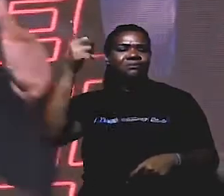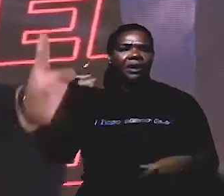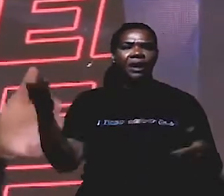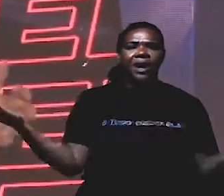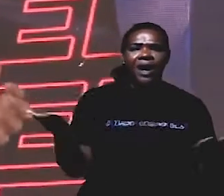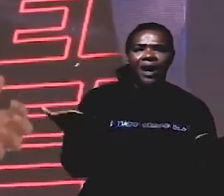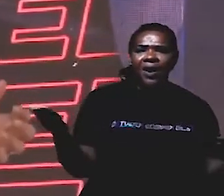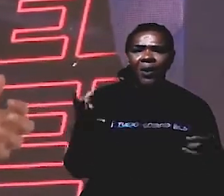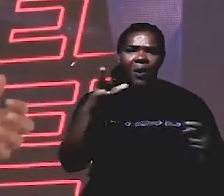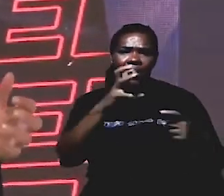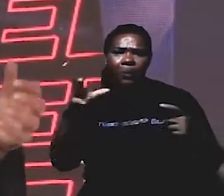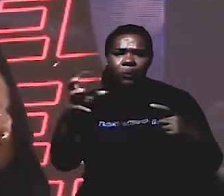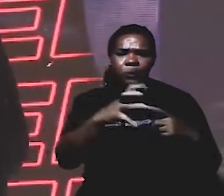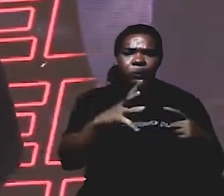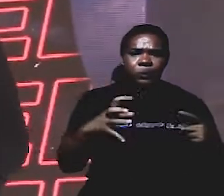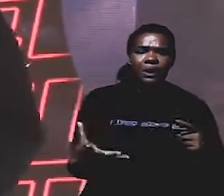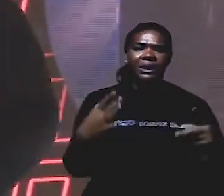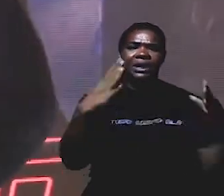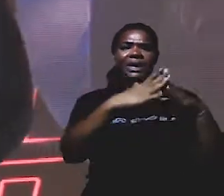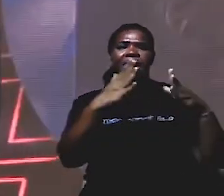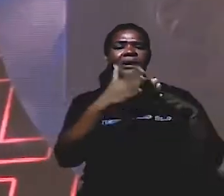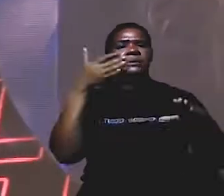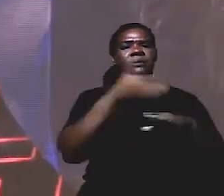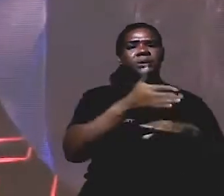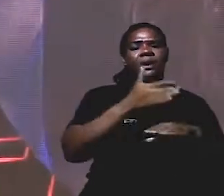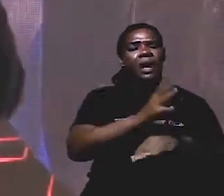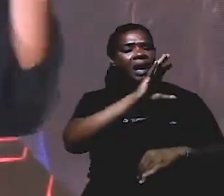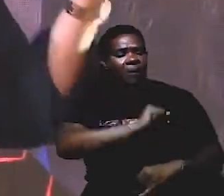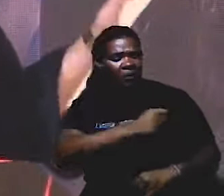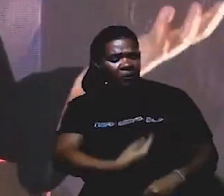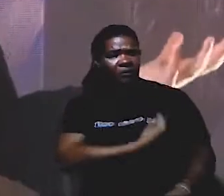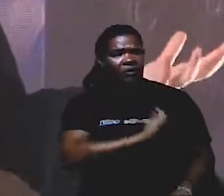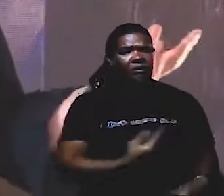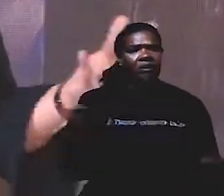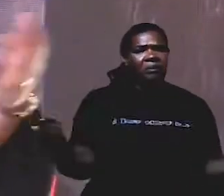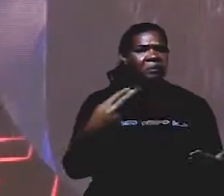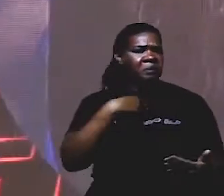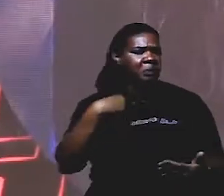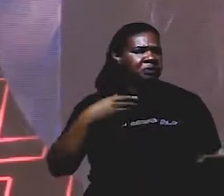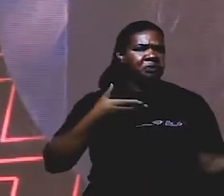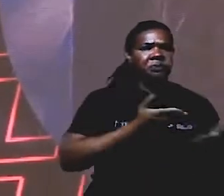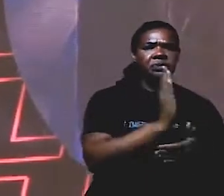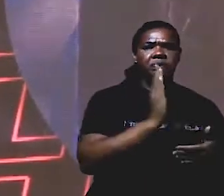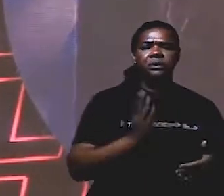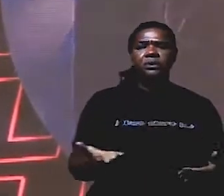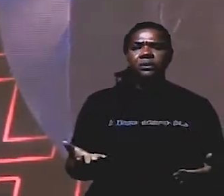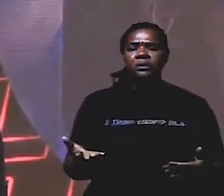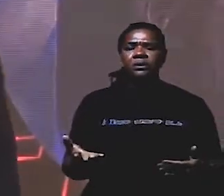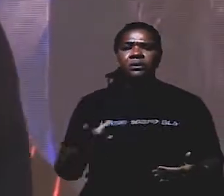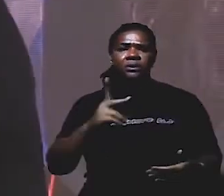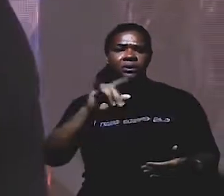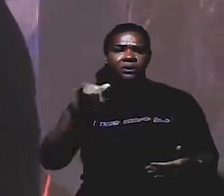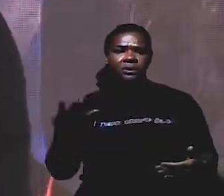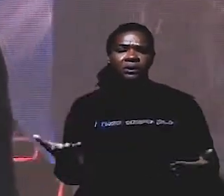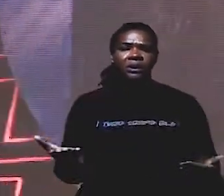estava cerceado em sua casa. O acordo era: para viver não pode sair. Um dia seus